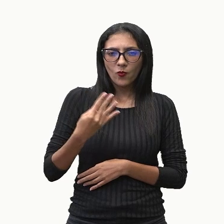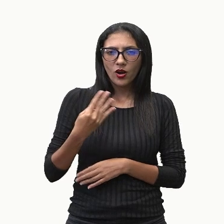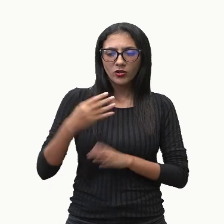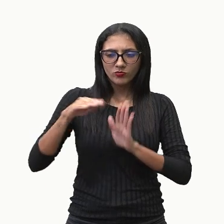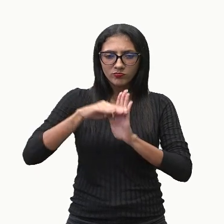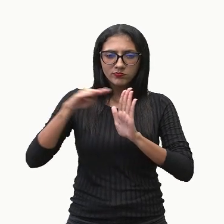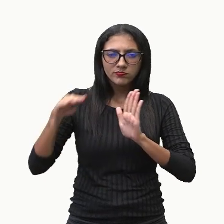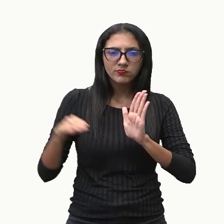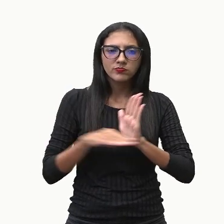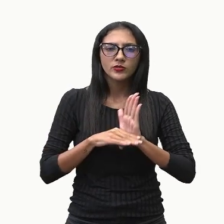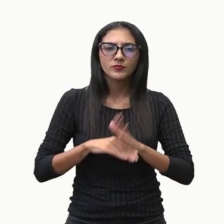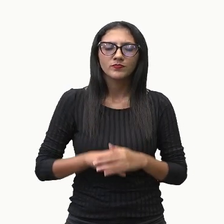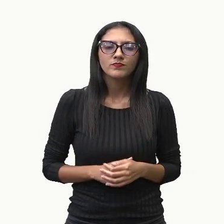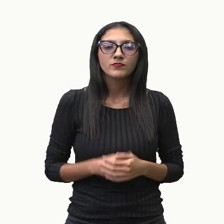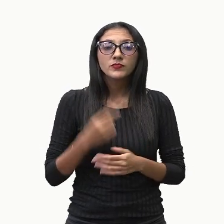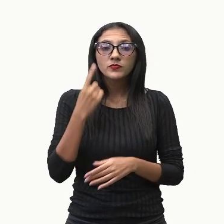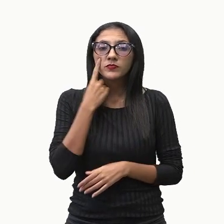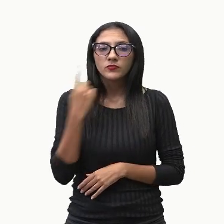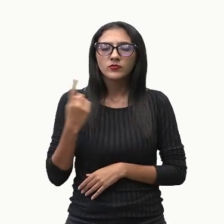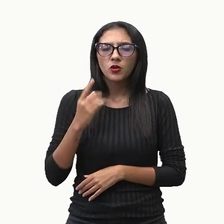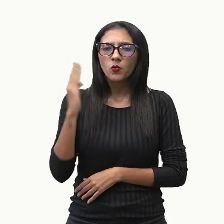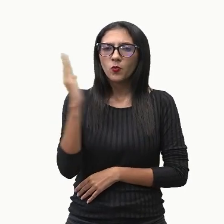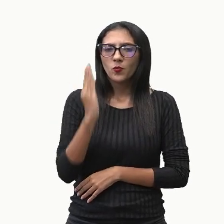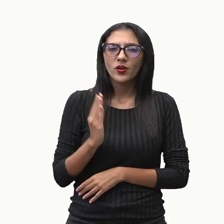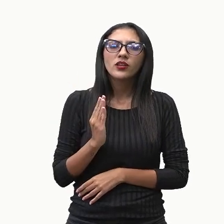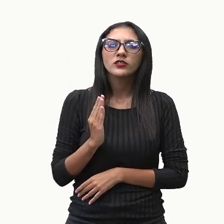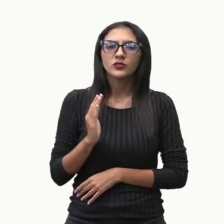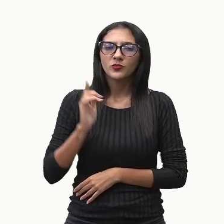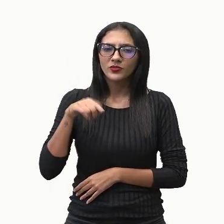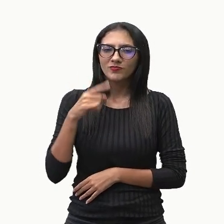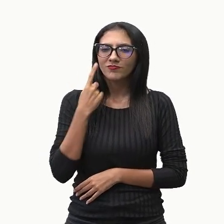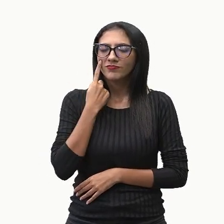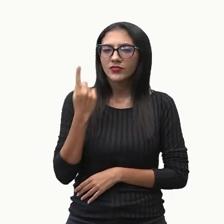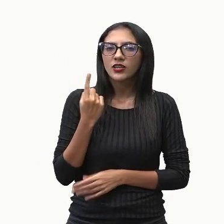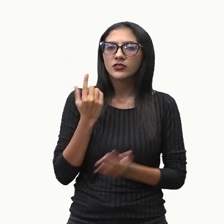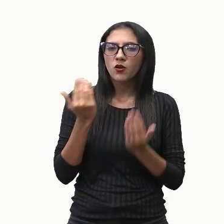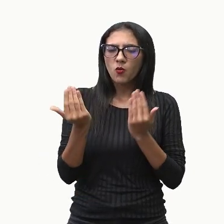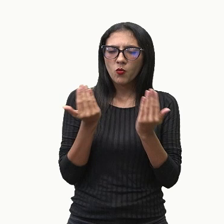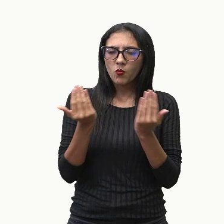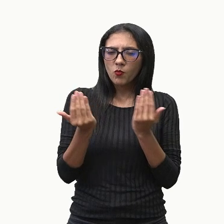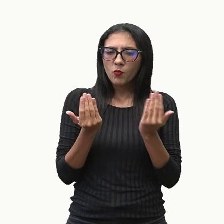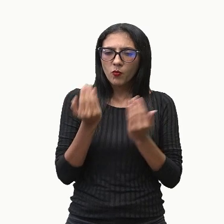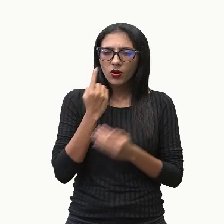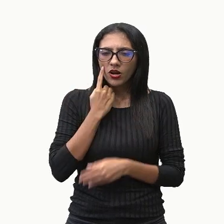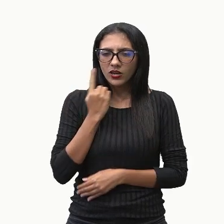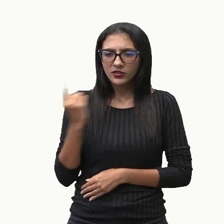aí já vamos saltar lá para o Brasil, que aqui, nessa